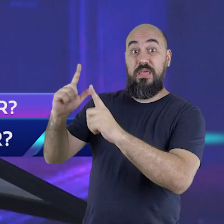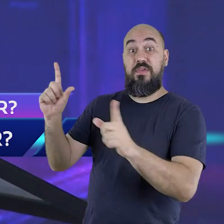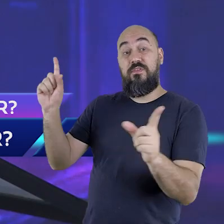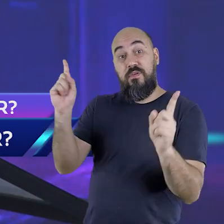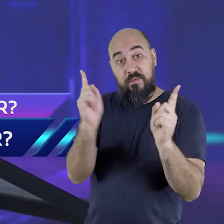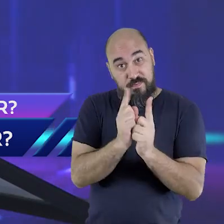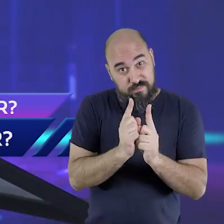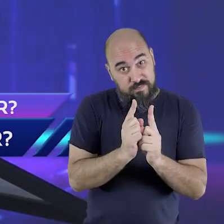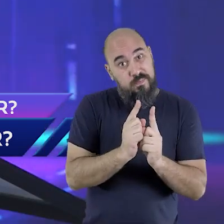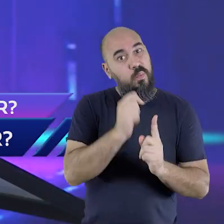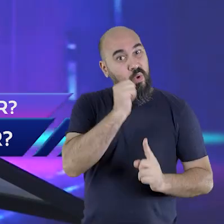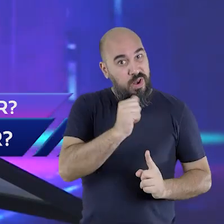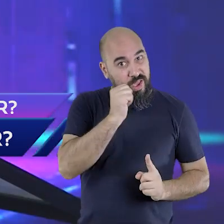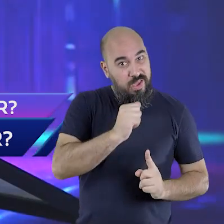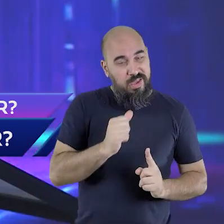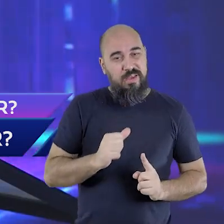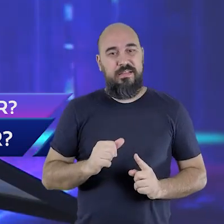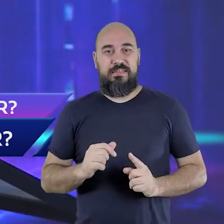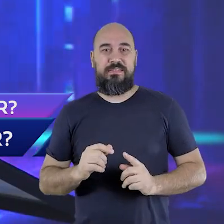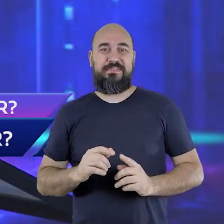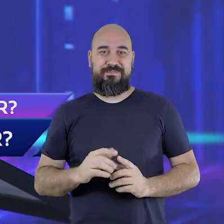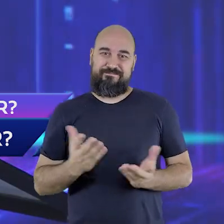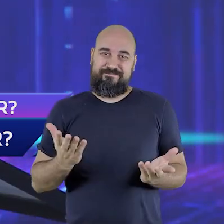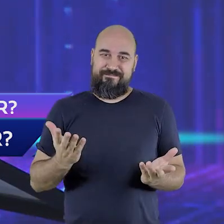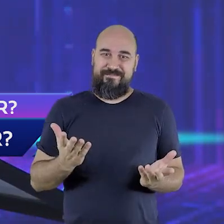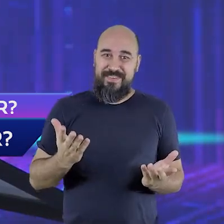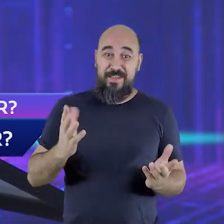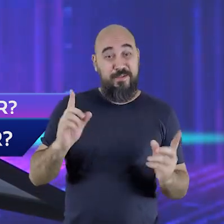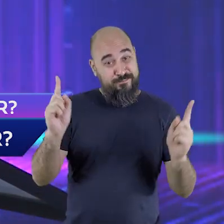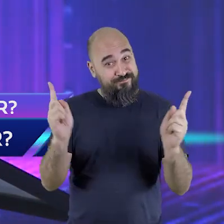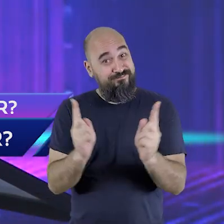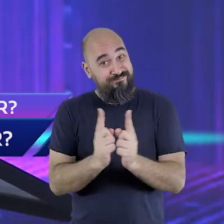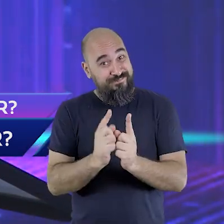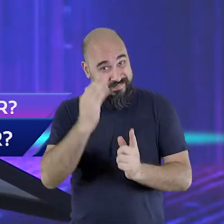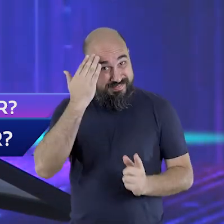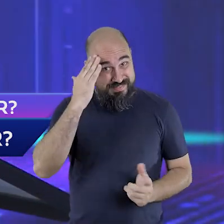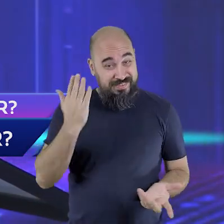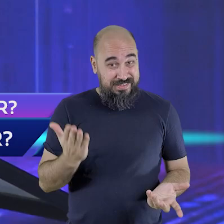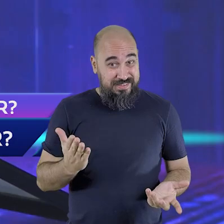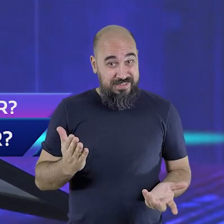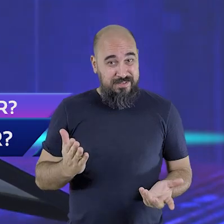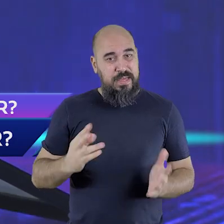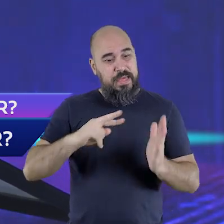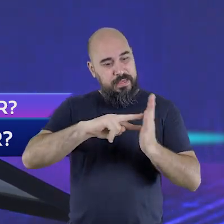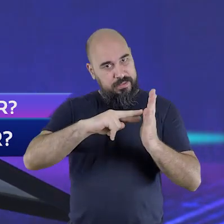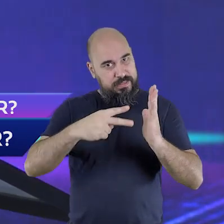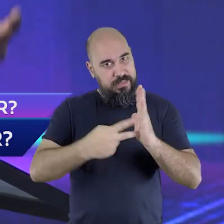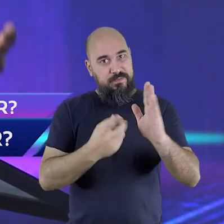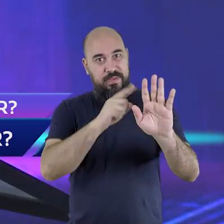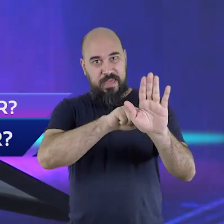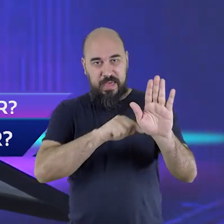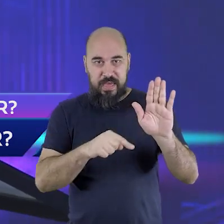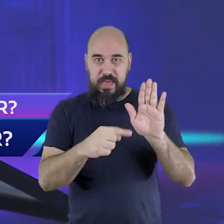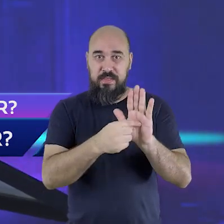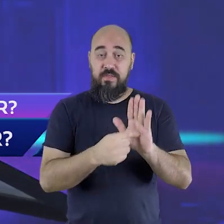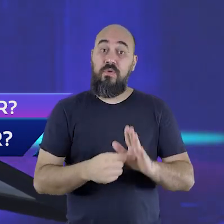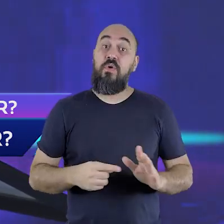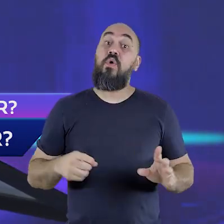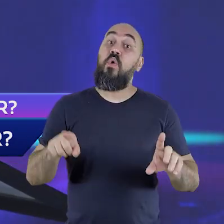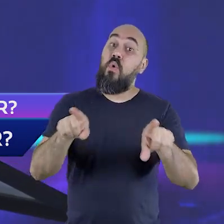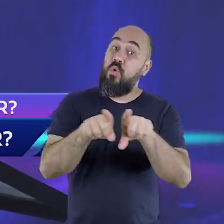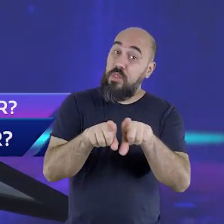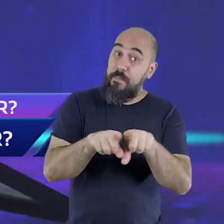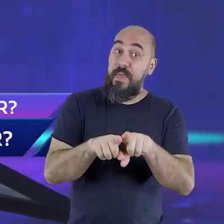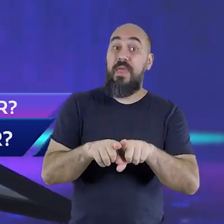um símbolo pequeno. Quando há esta miniaturização, significa que o tempo também